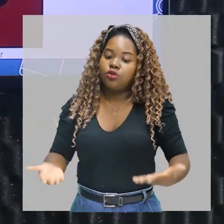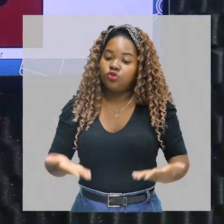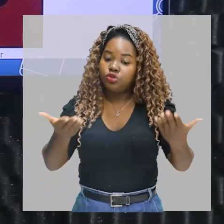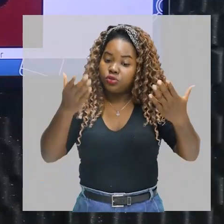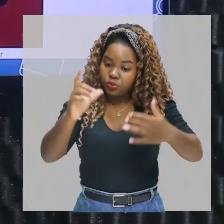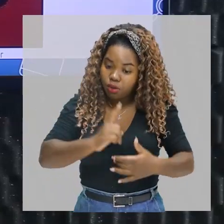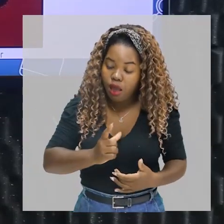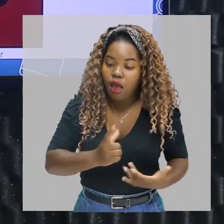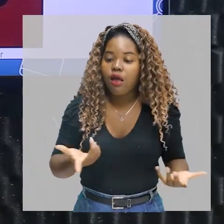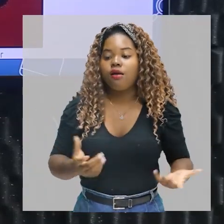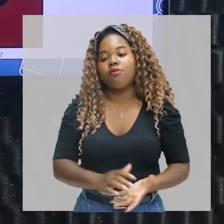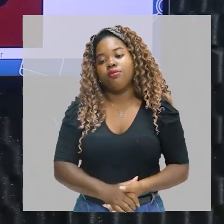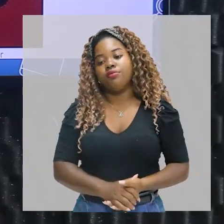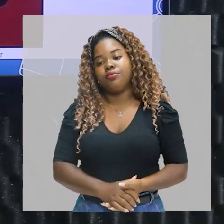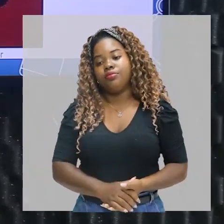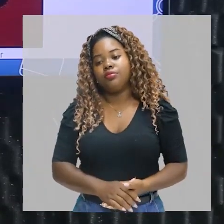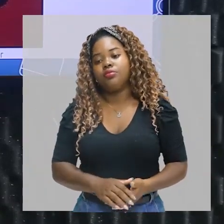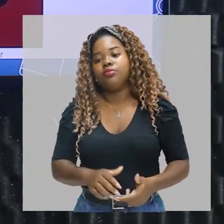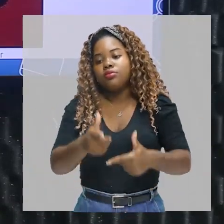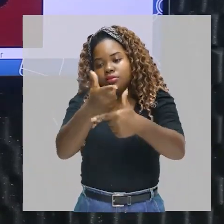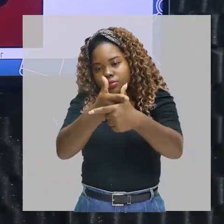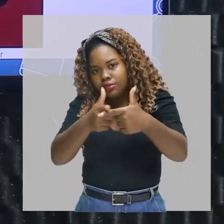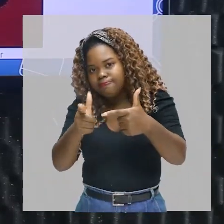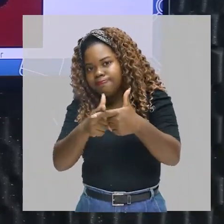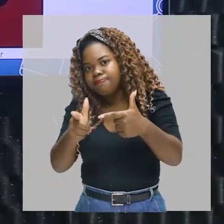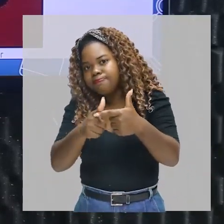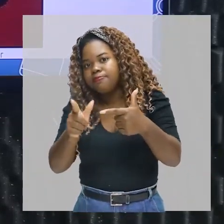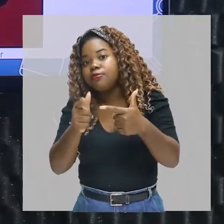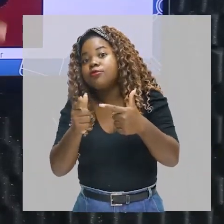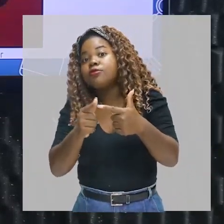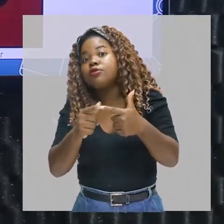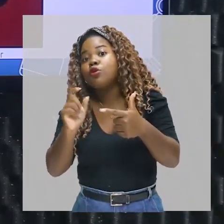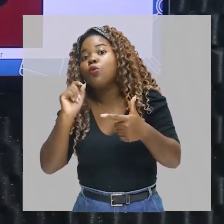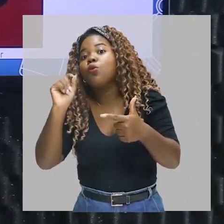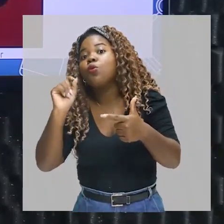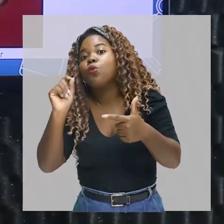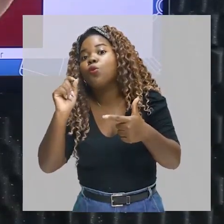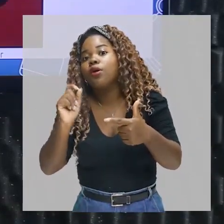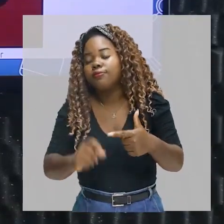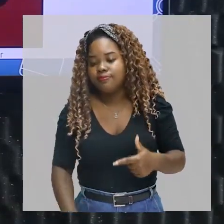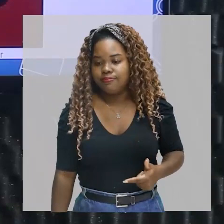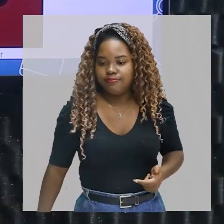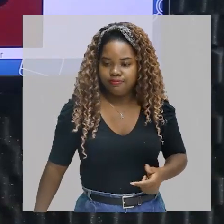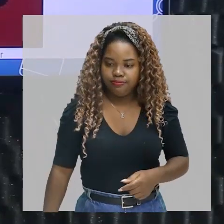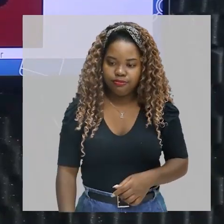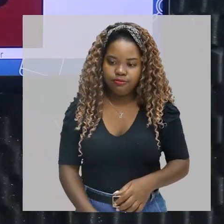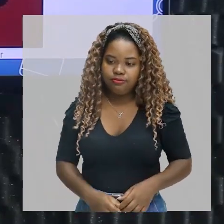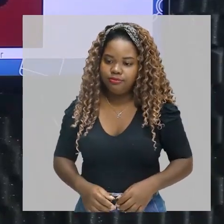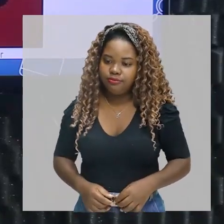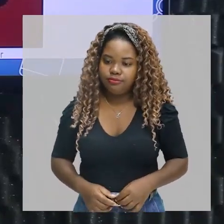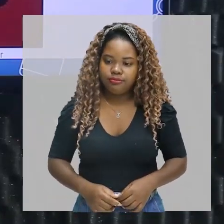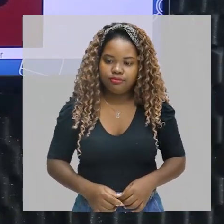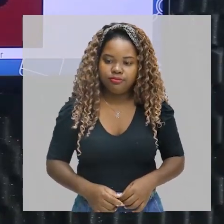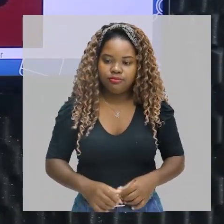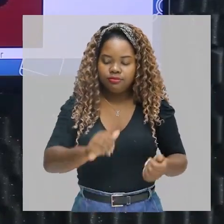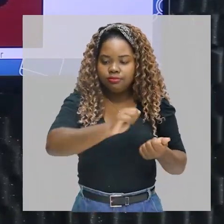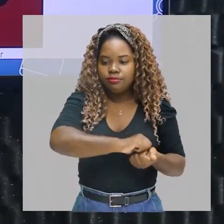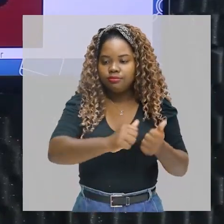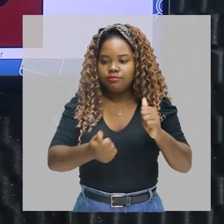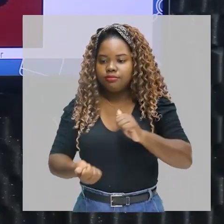recebendo. Certo? Professor, e o que seriam as adaptações crônicas? São aquelas adaptações